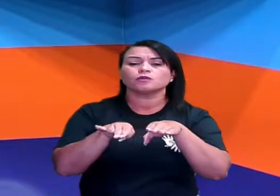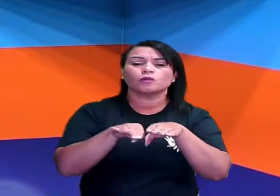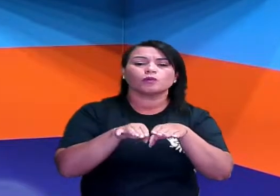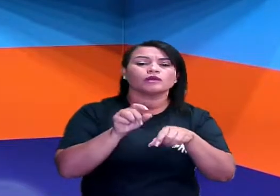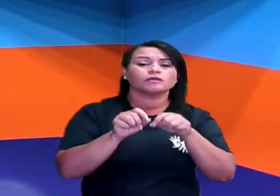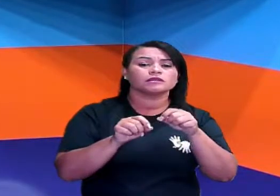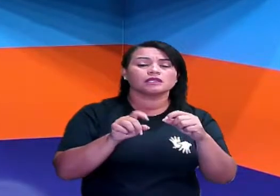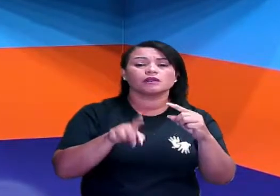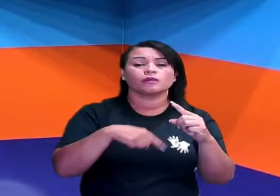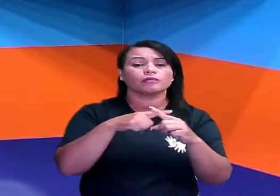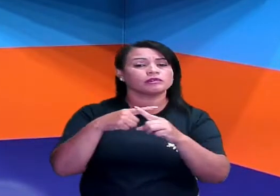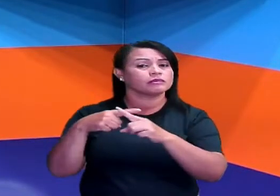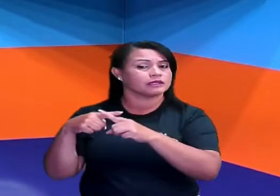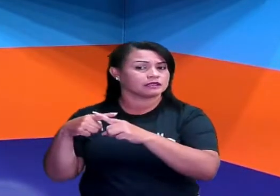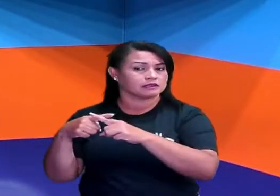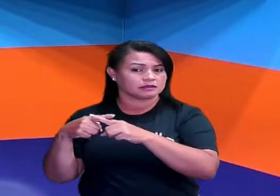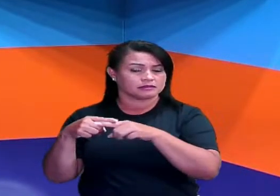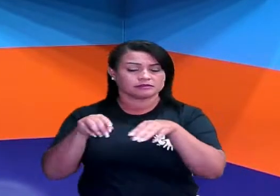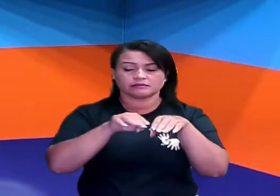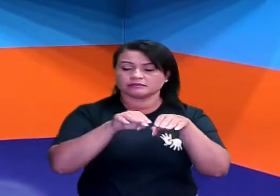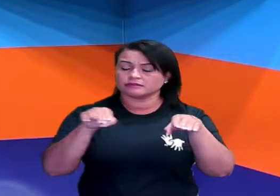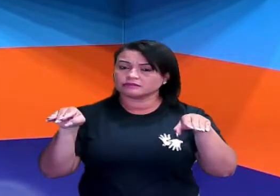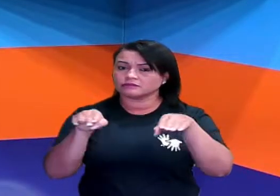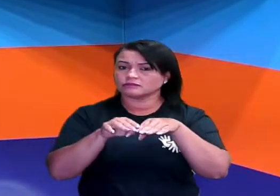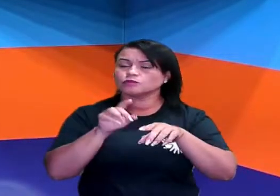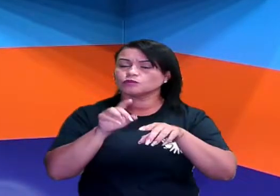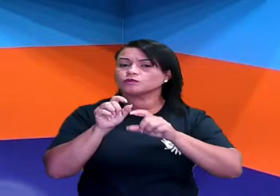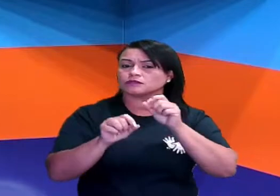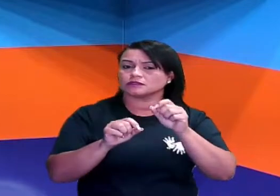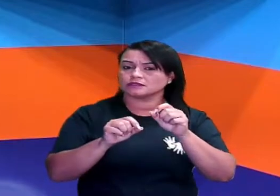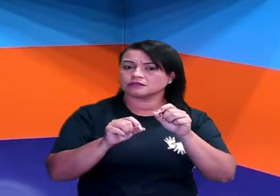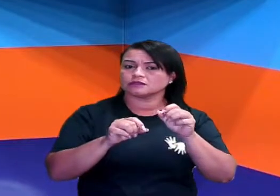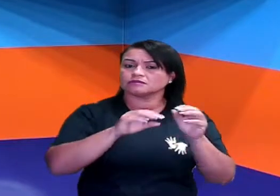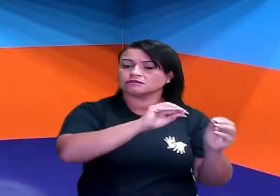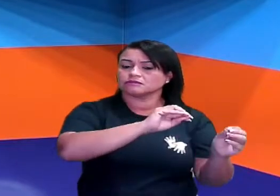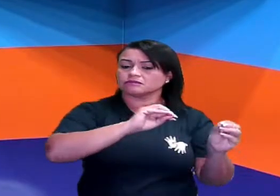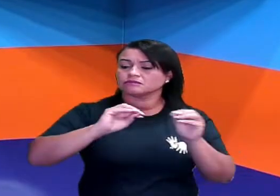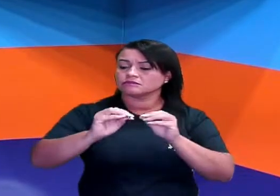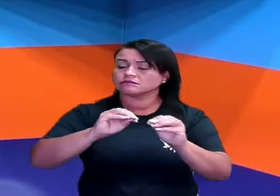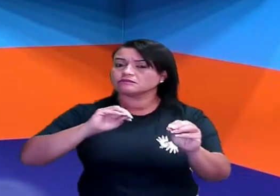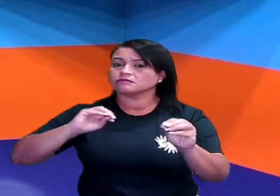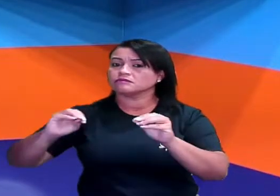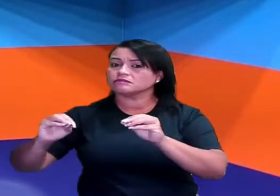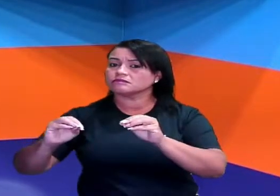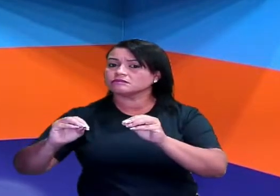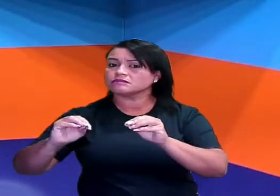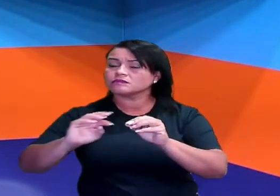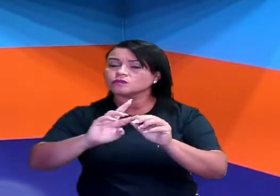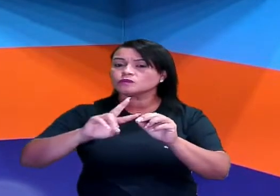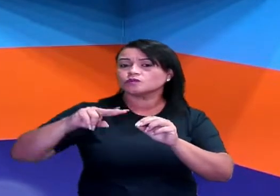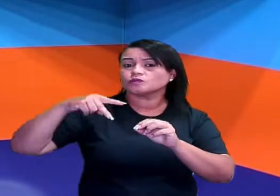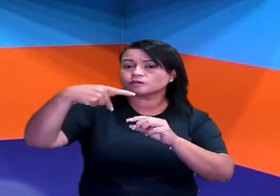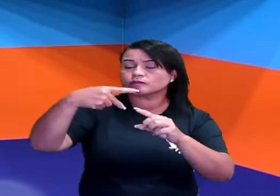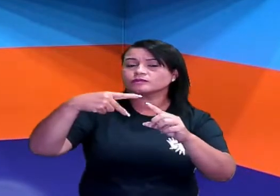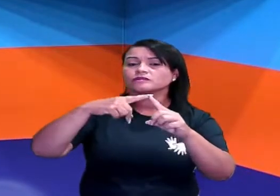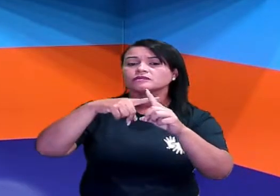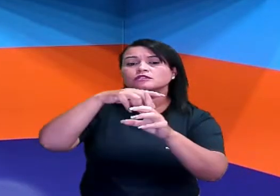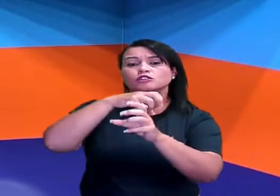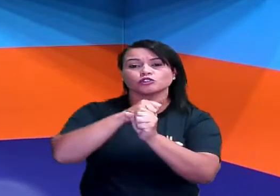Uma multiplicação de potenciação de bases iguais. Repete-se a base, eu faço o que com os expoentes?